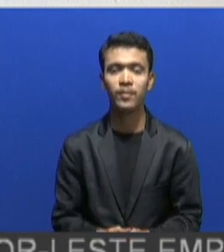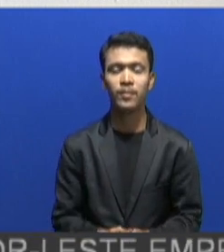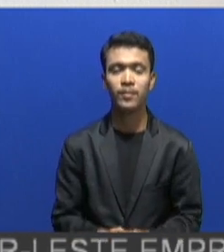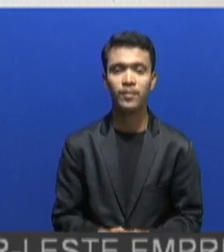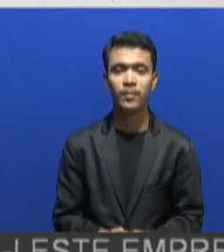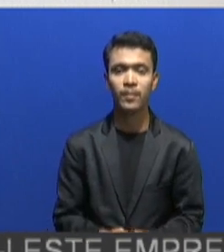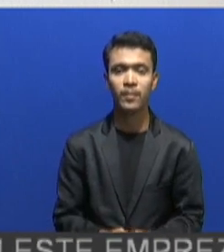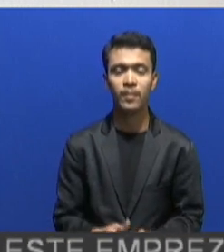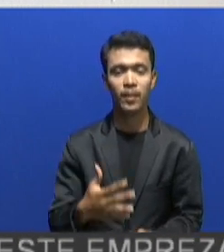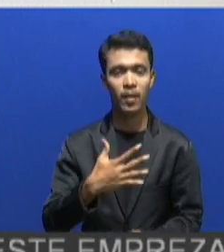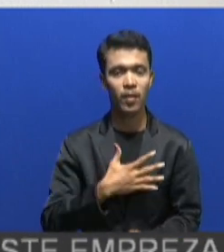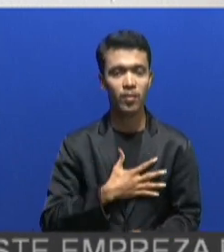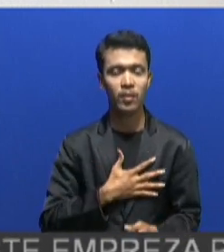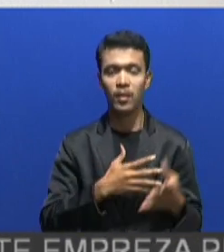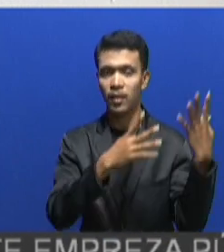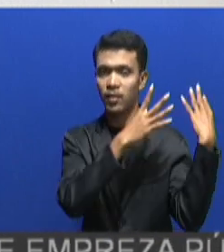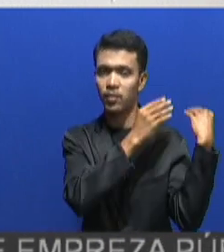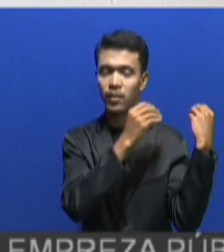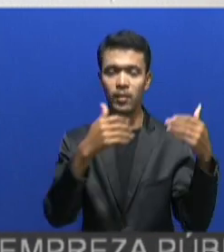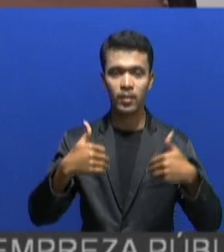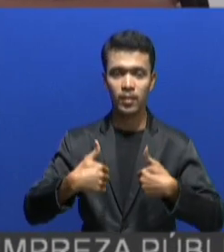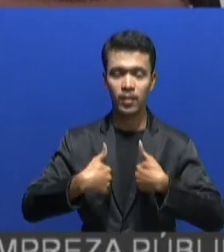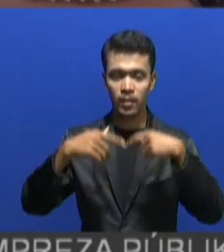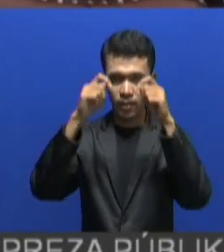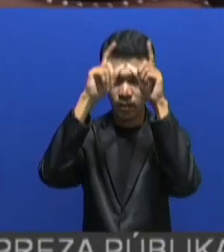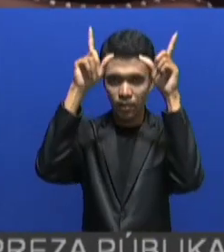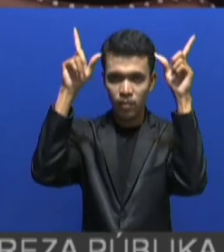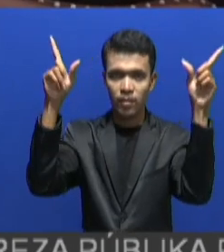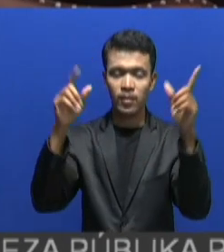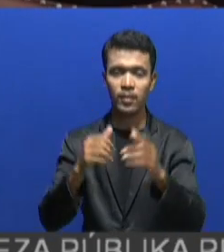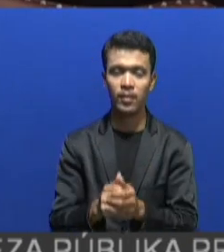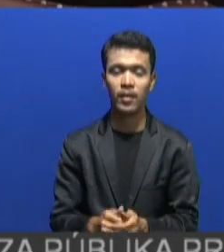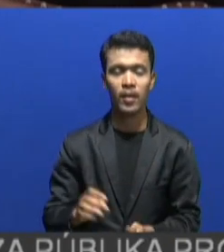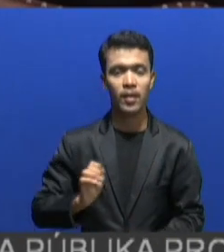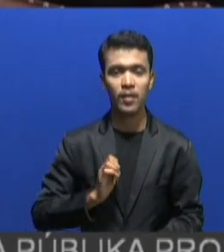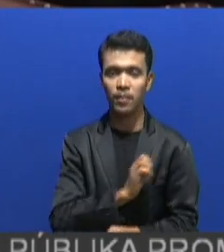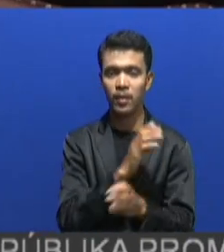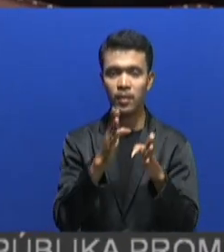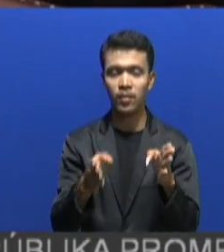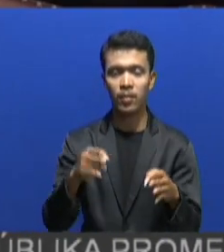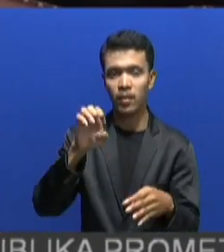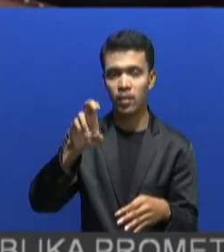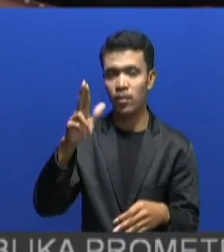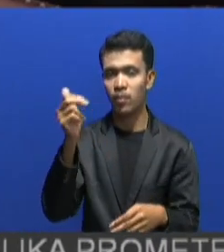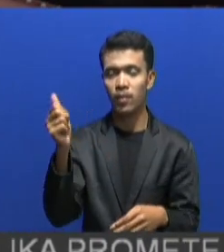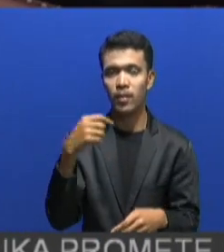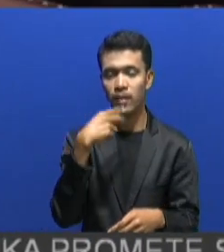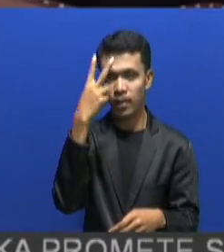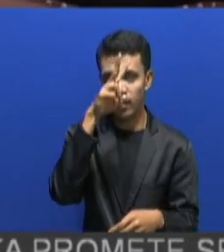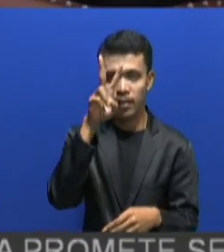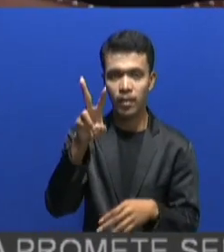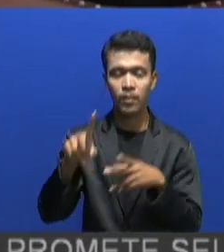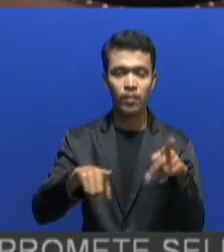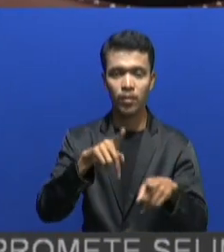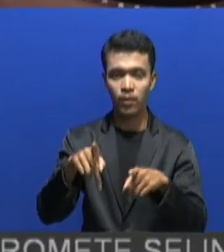haunia experiencia iha Timor nian. Ex-embaixador Ewane avalia, povo Timor-Leste